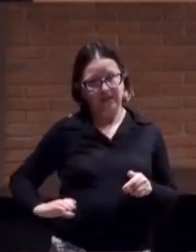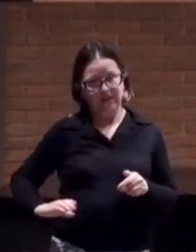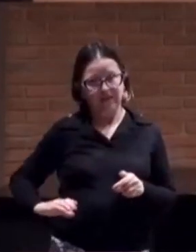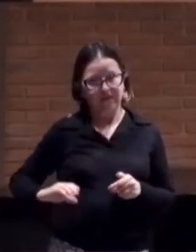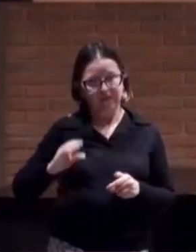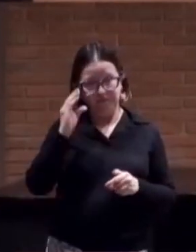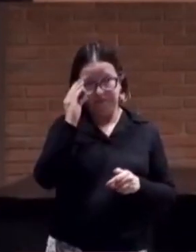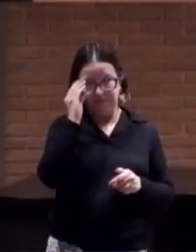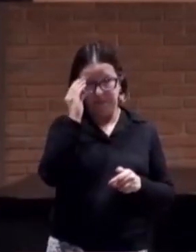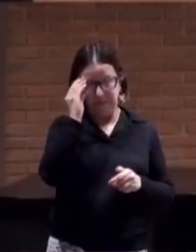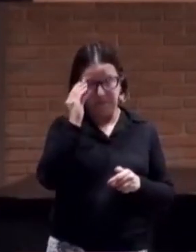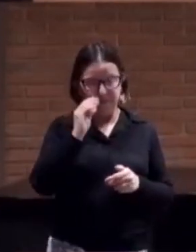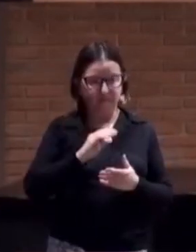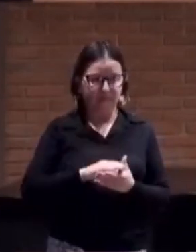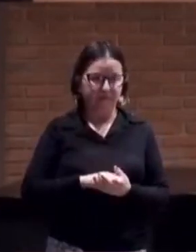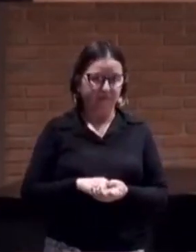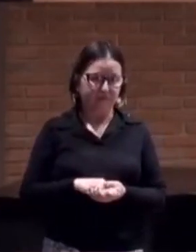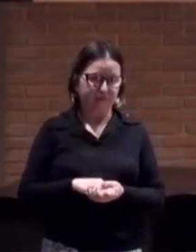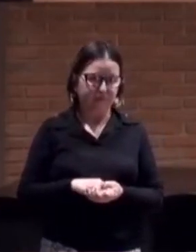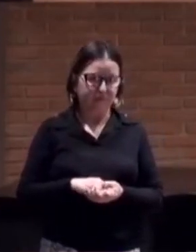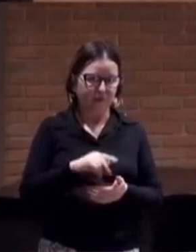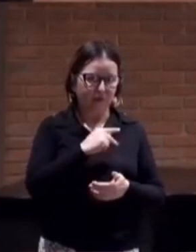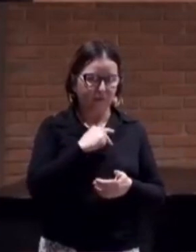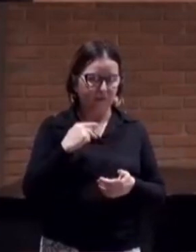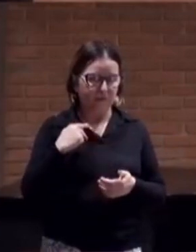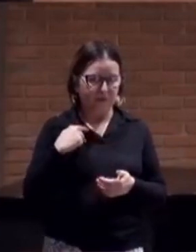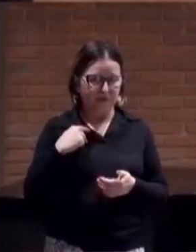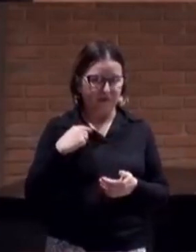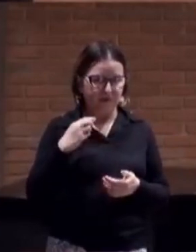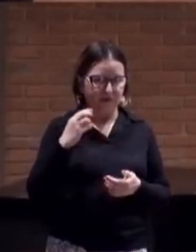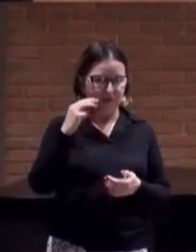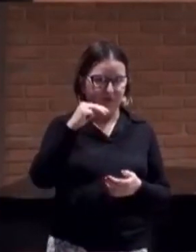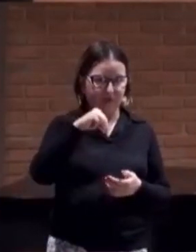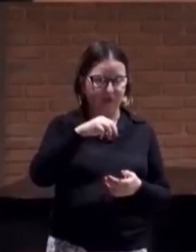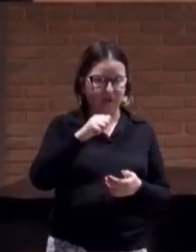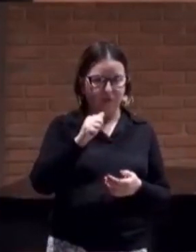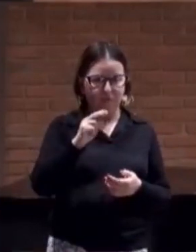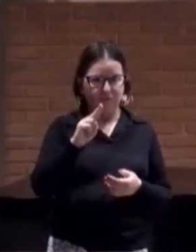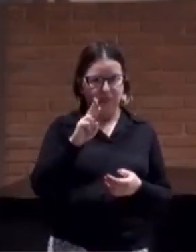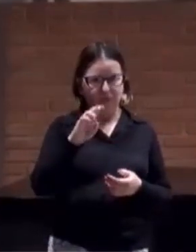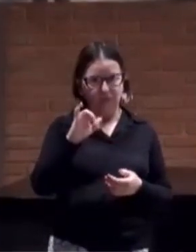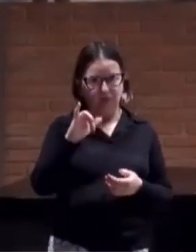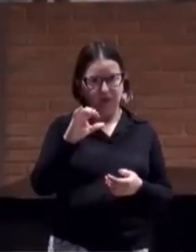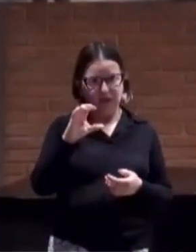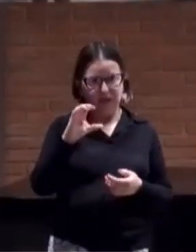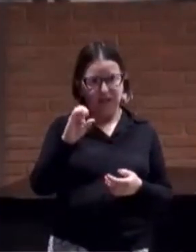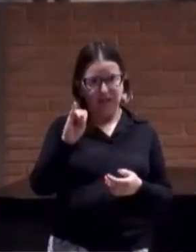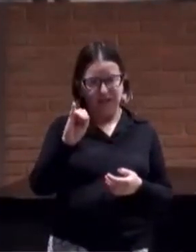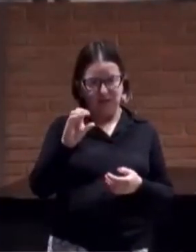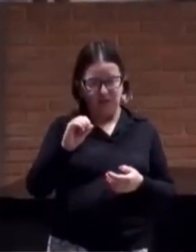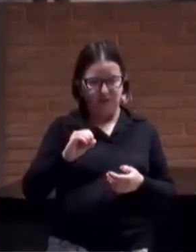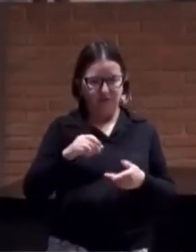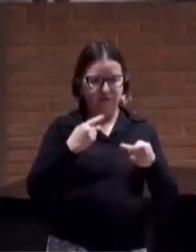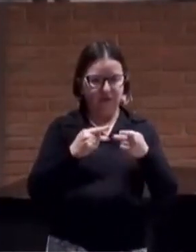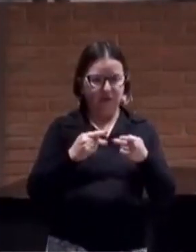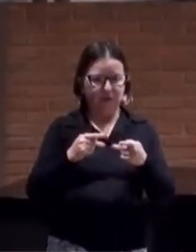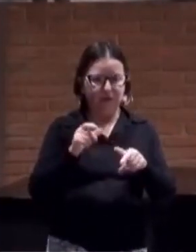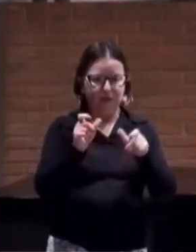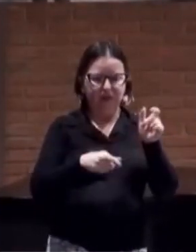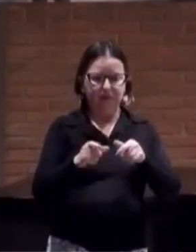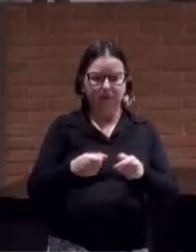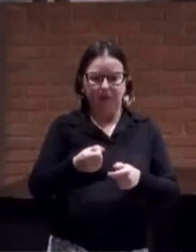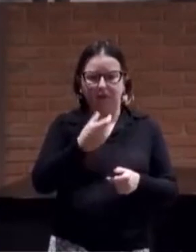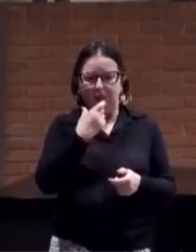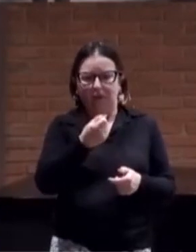Pastor Maurício estava falando ali há pouco das pessoas que estão, ora tomando remédio